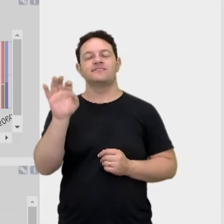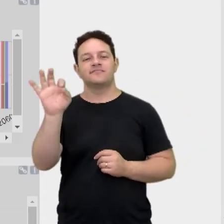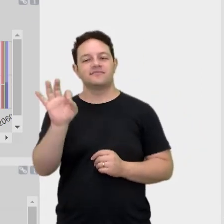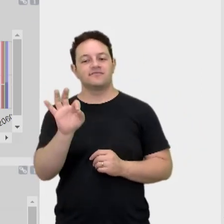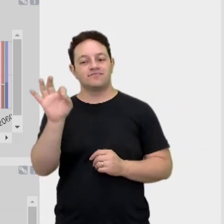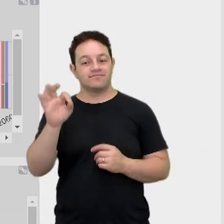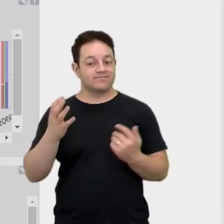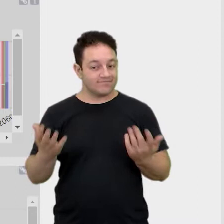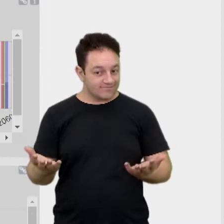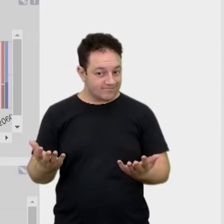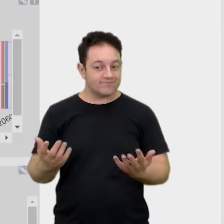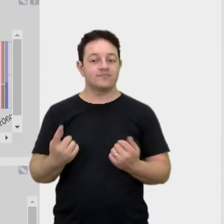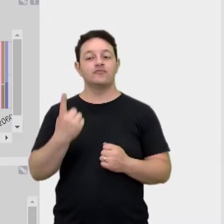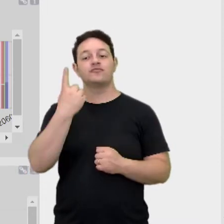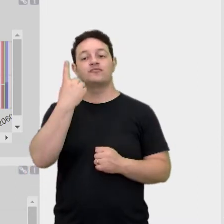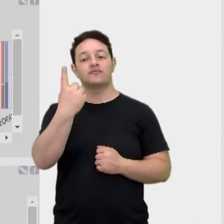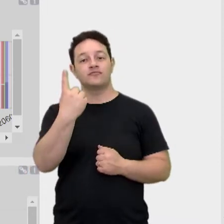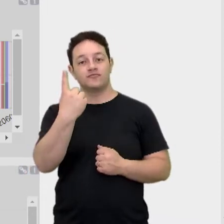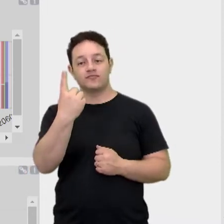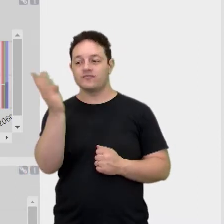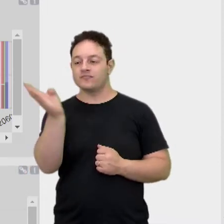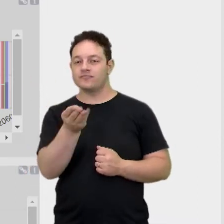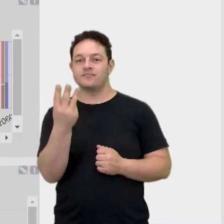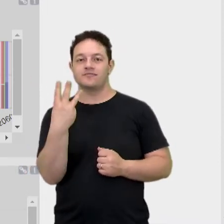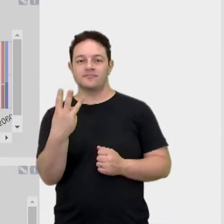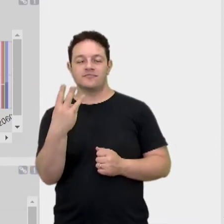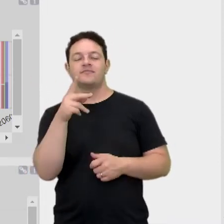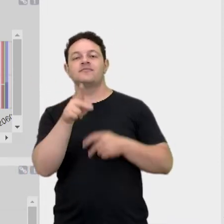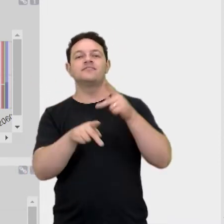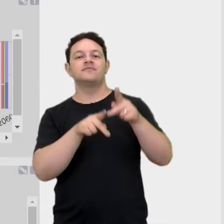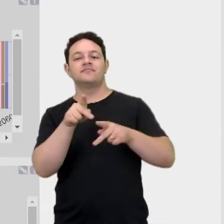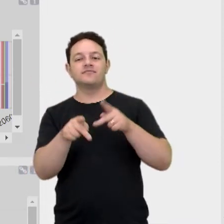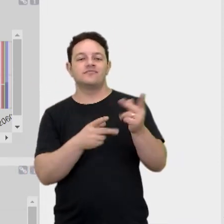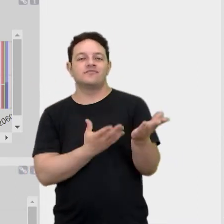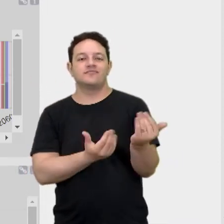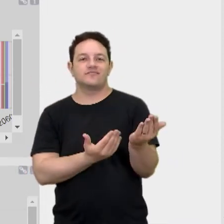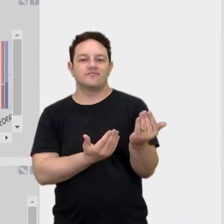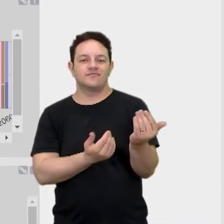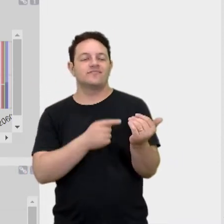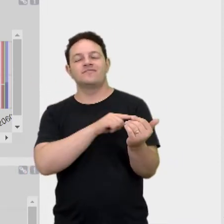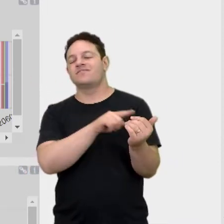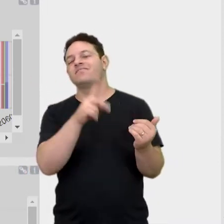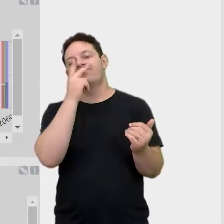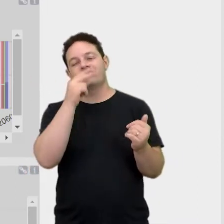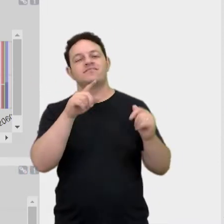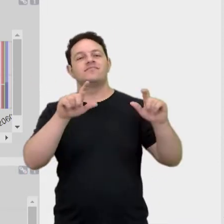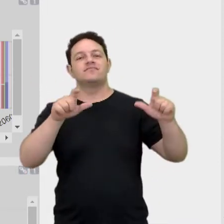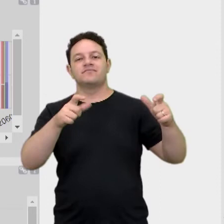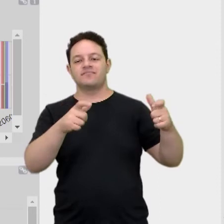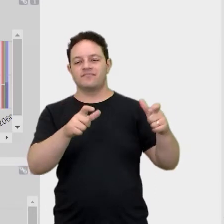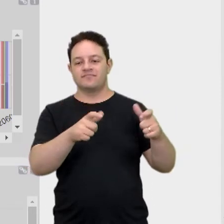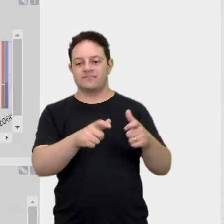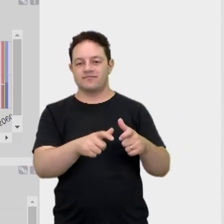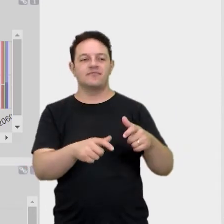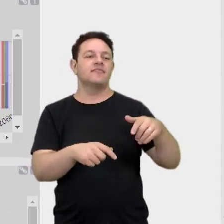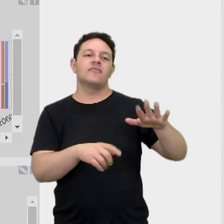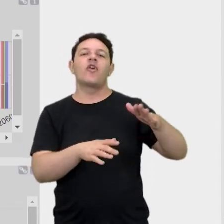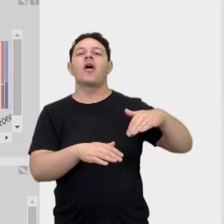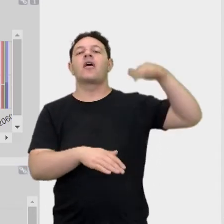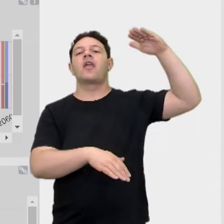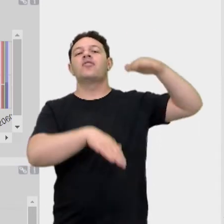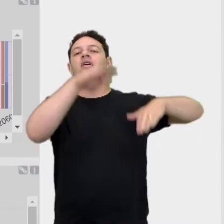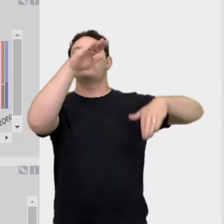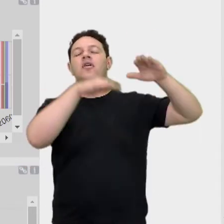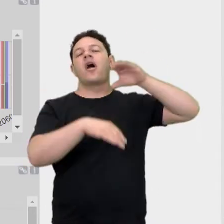14,45%, ou seja, 1/3 da população jovem deixa de existir nessa relação